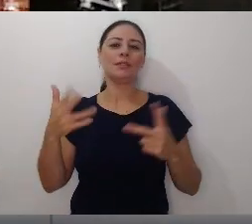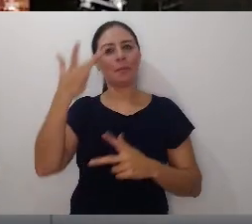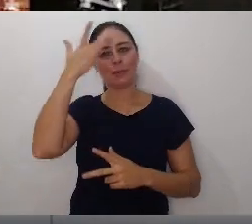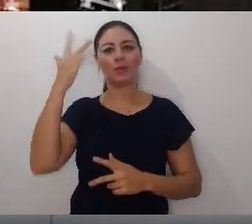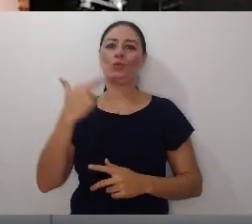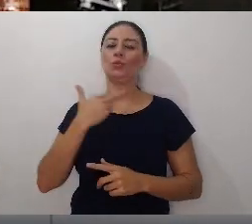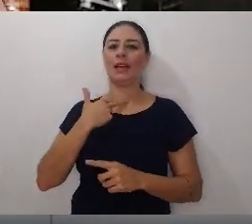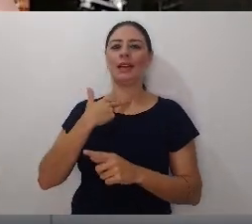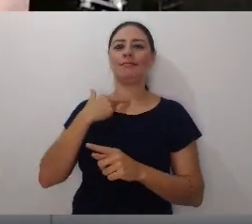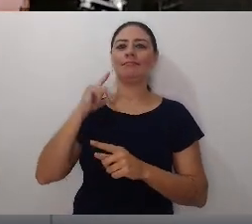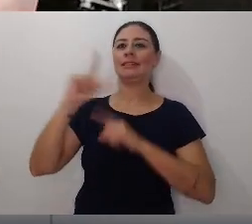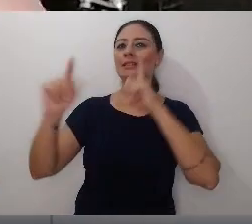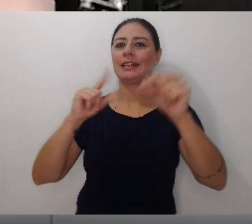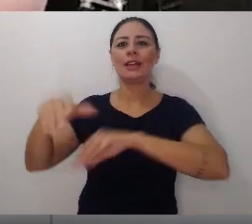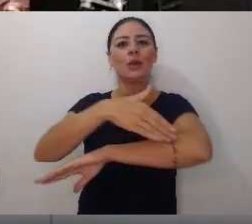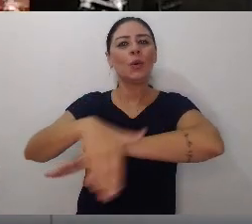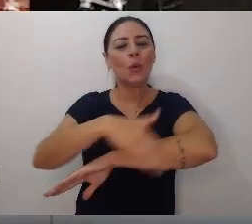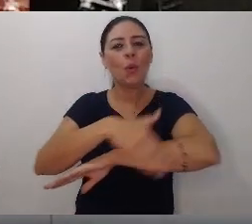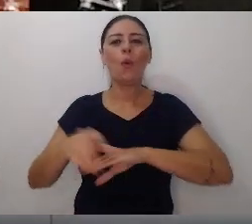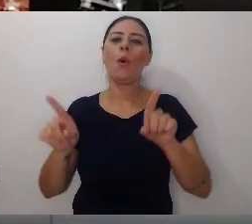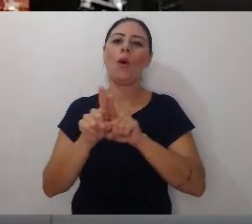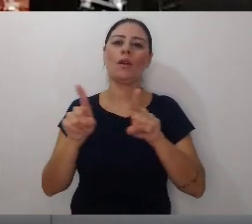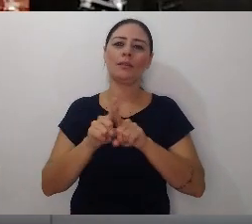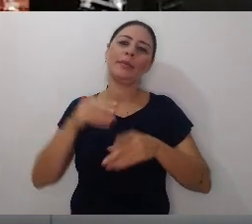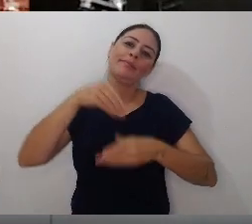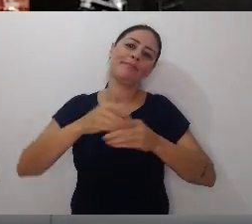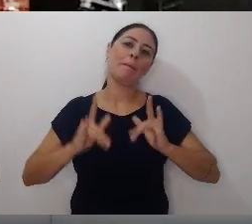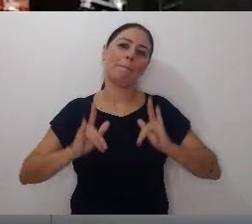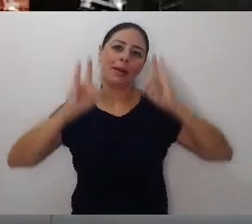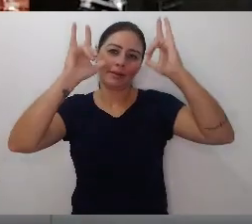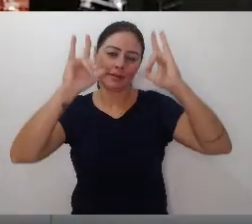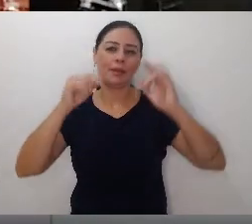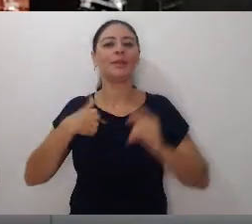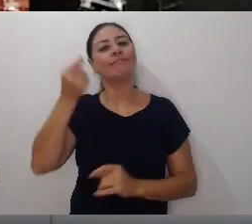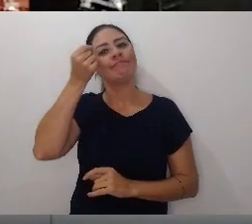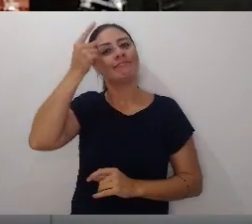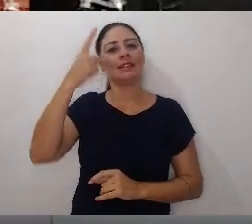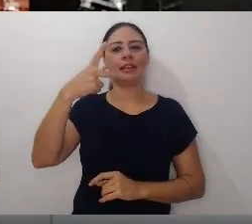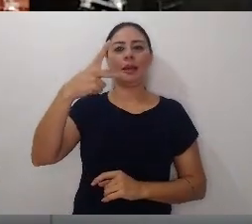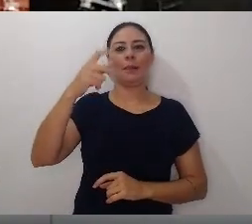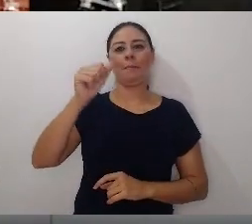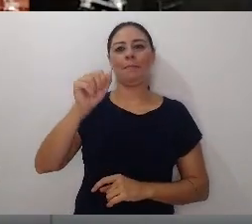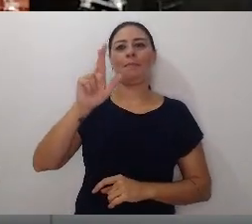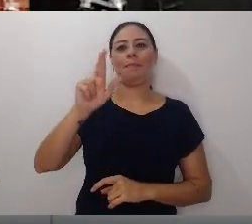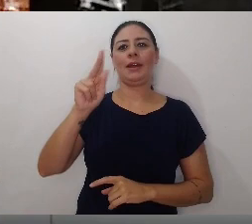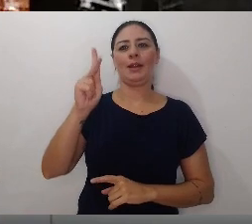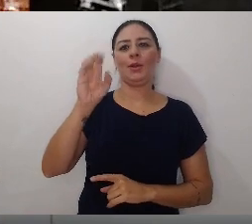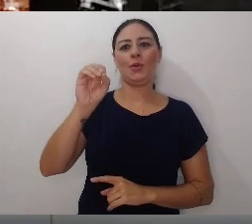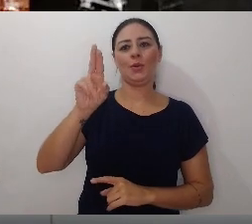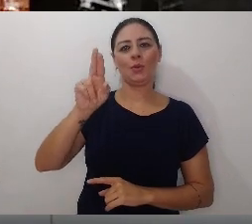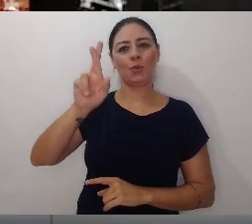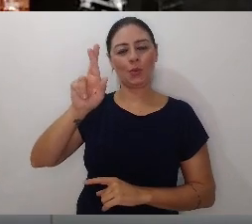pouquinho sobre os exercícios. Eu inventei um negócio para quem não pode, né, não sai muito na rua ou mora em apartamento, que se